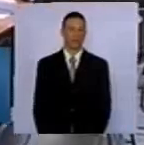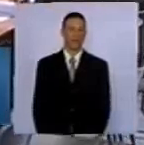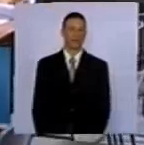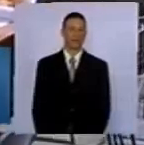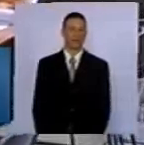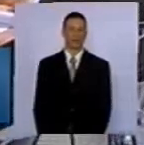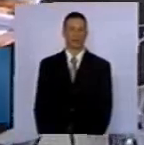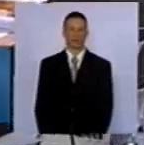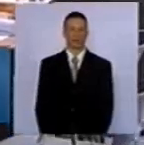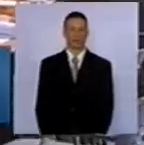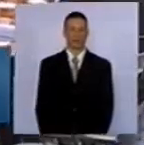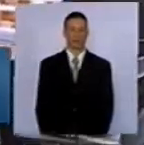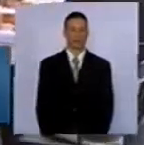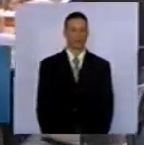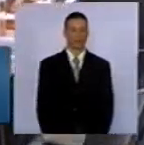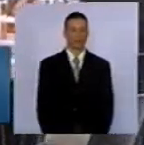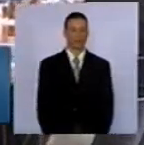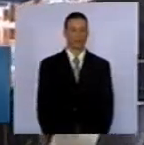como é